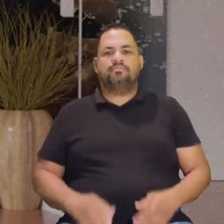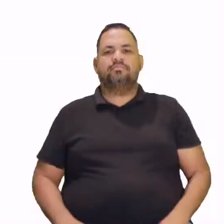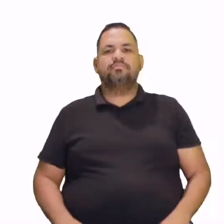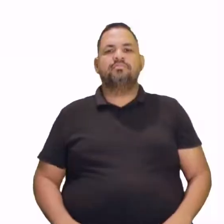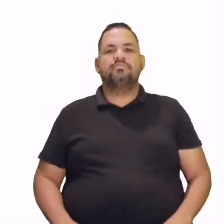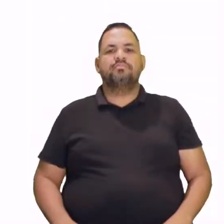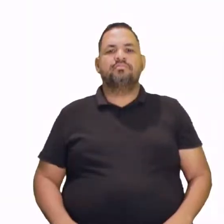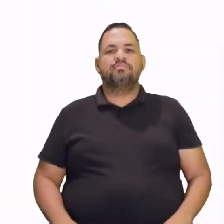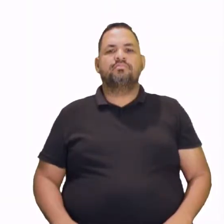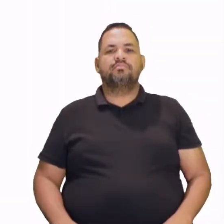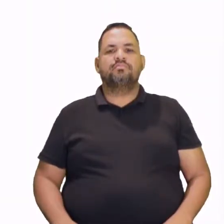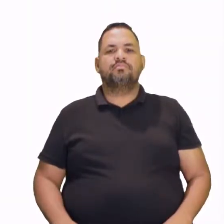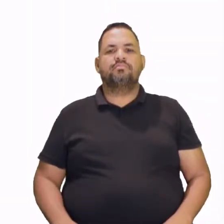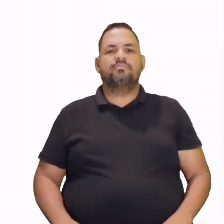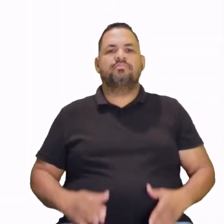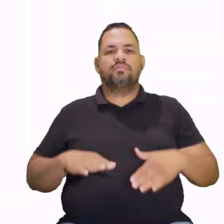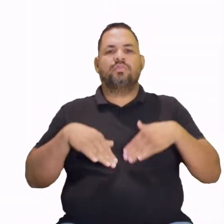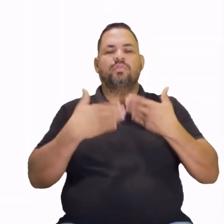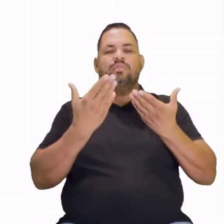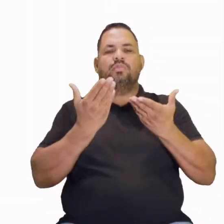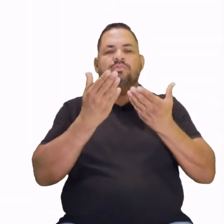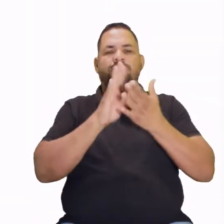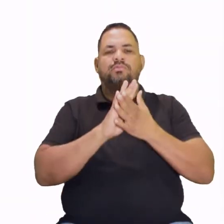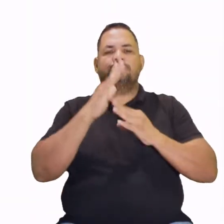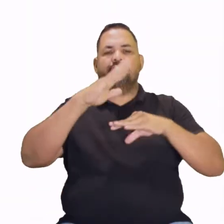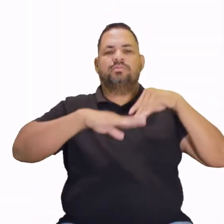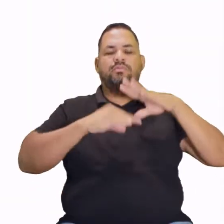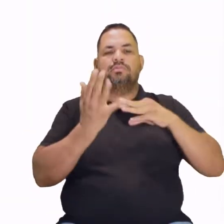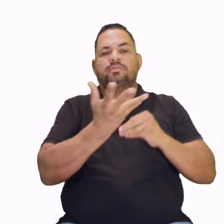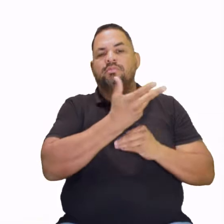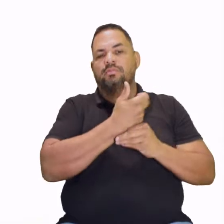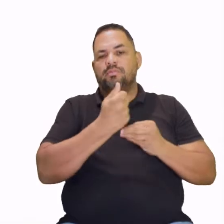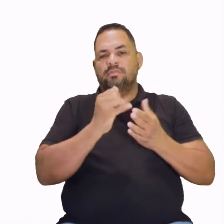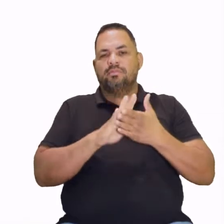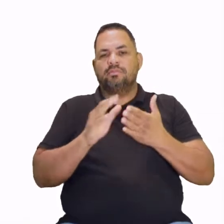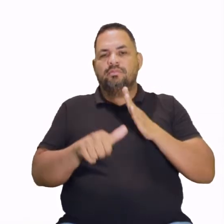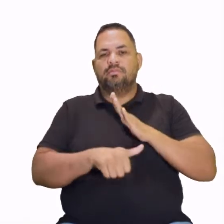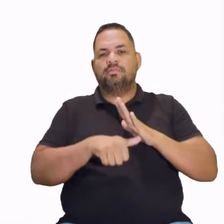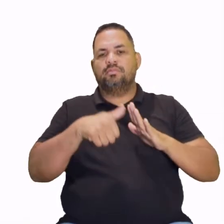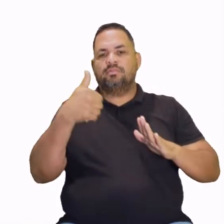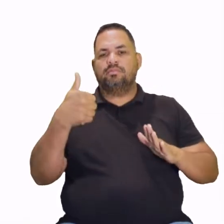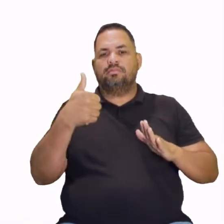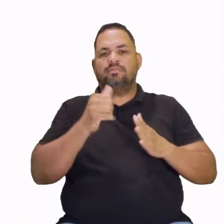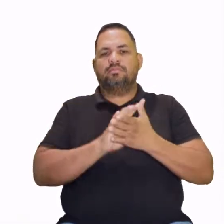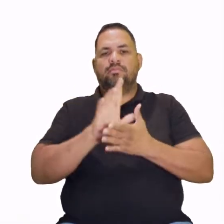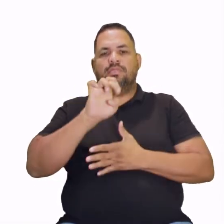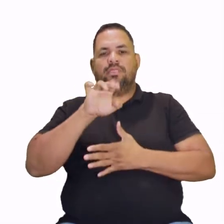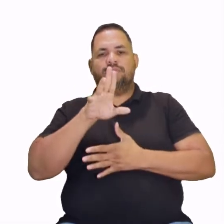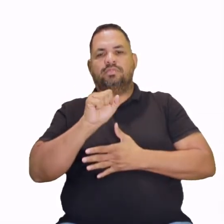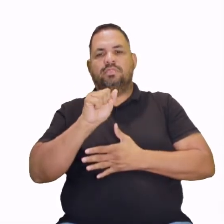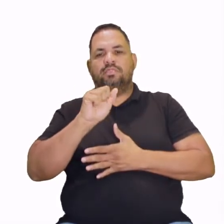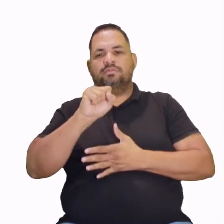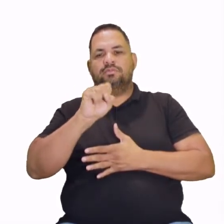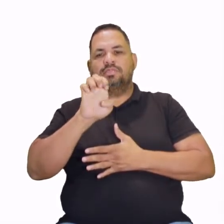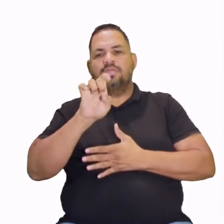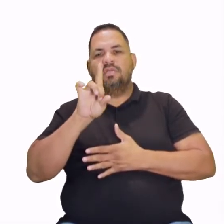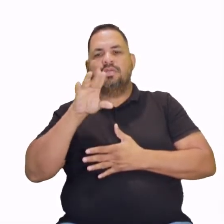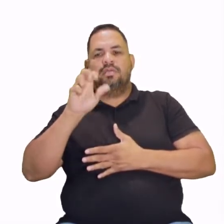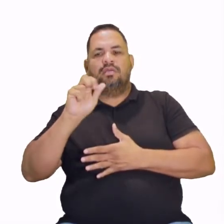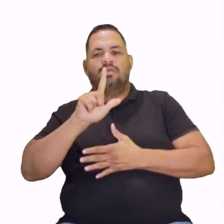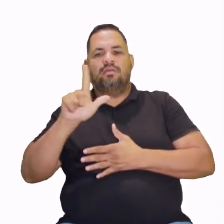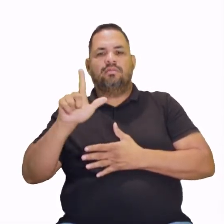tela ver quais são os artistas que nós vamos abordar hoje. O primeiro artista aí é o Lazar Segal, né? E